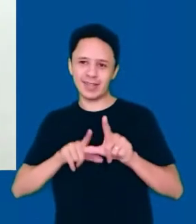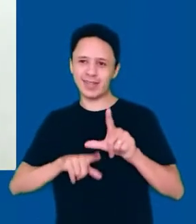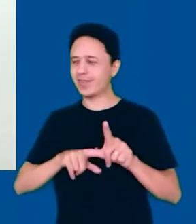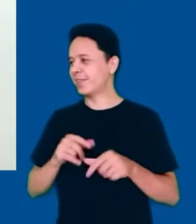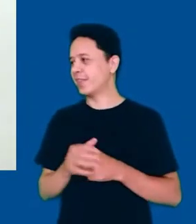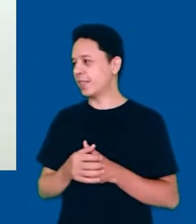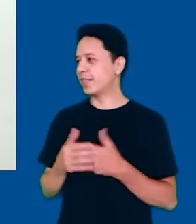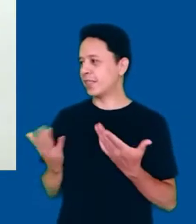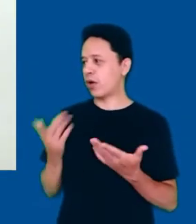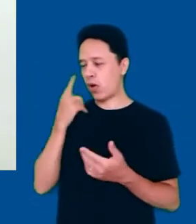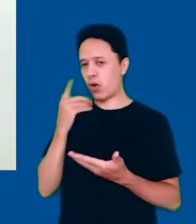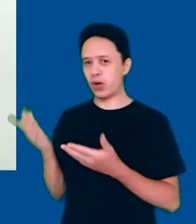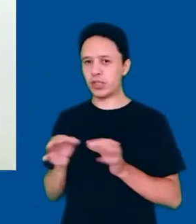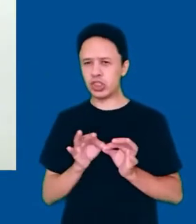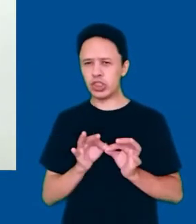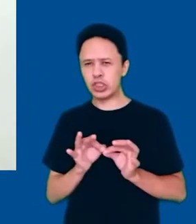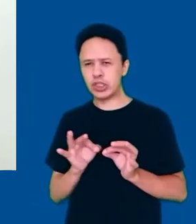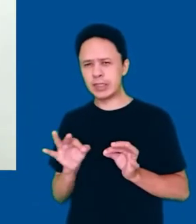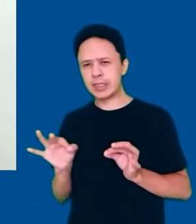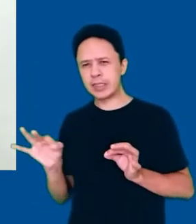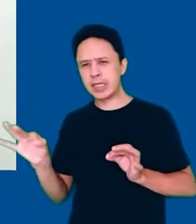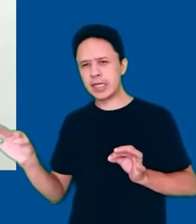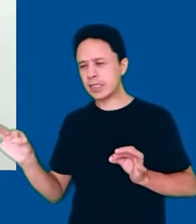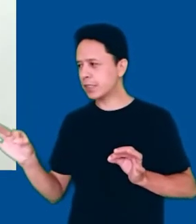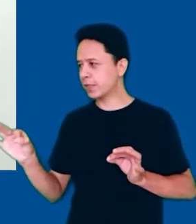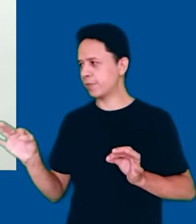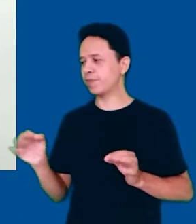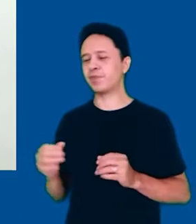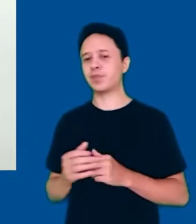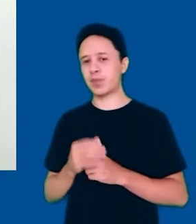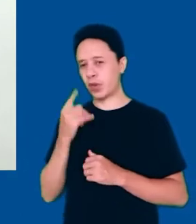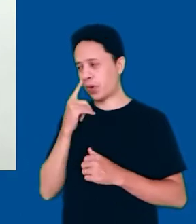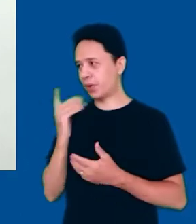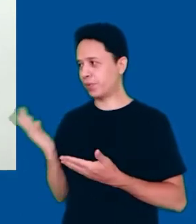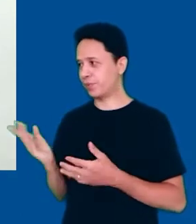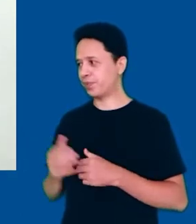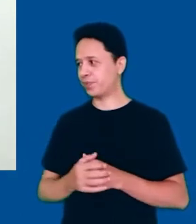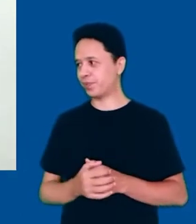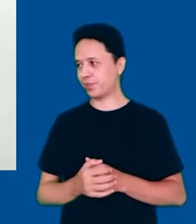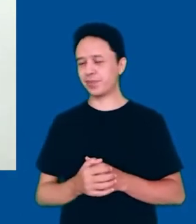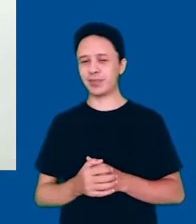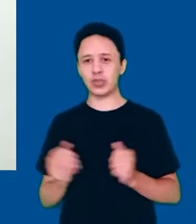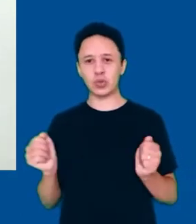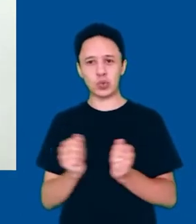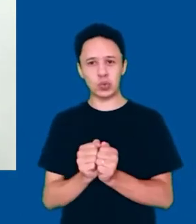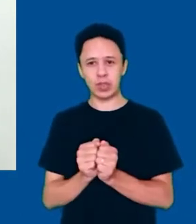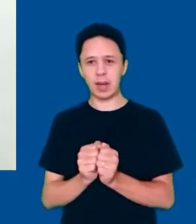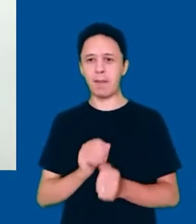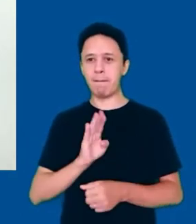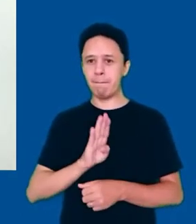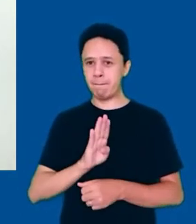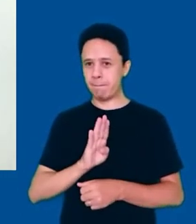a distância aqui da base, que vem daqui até aqui, vai ser a junção